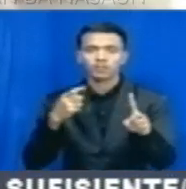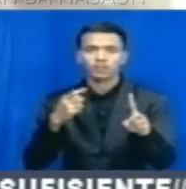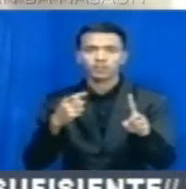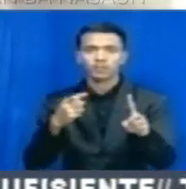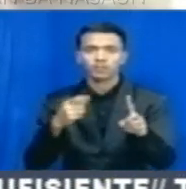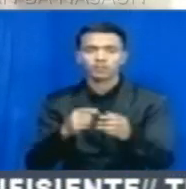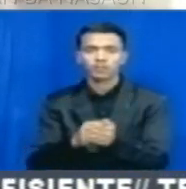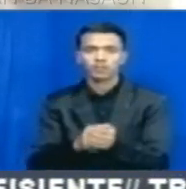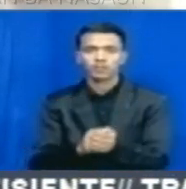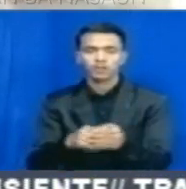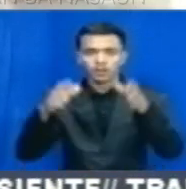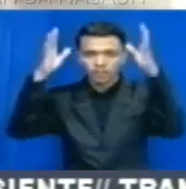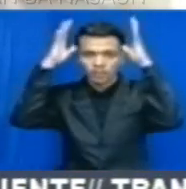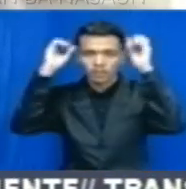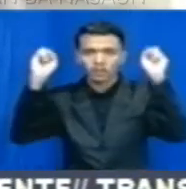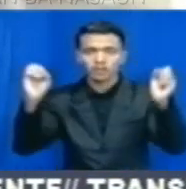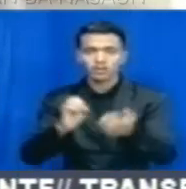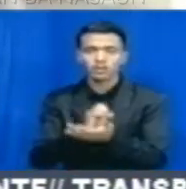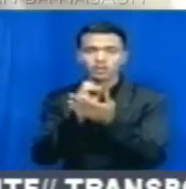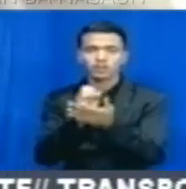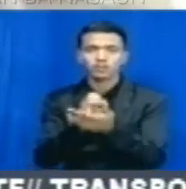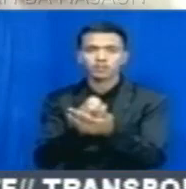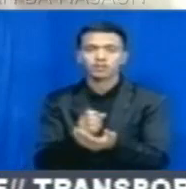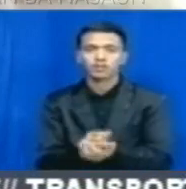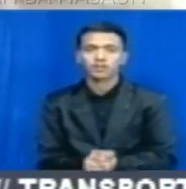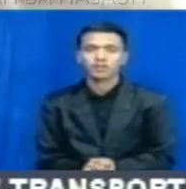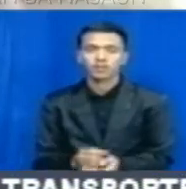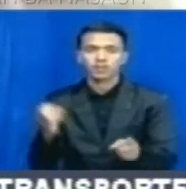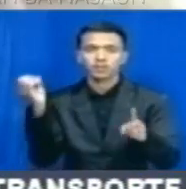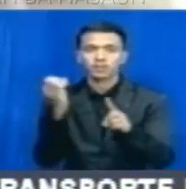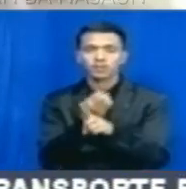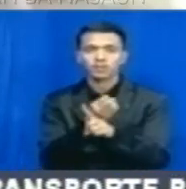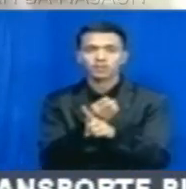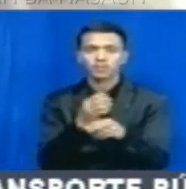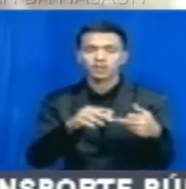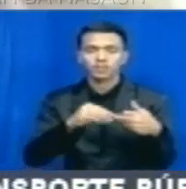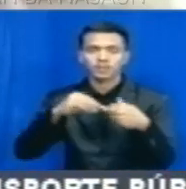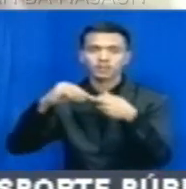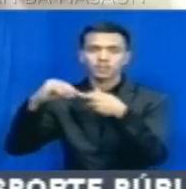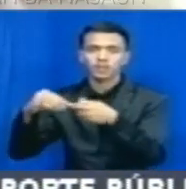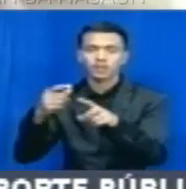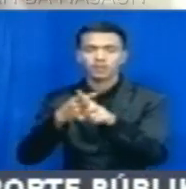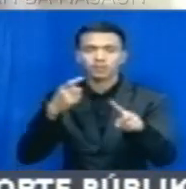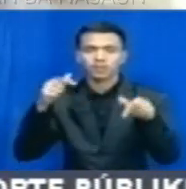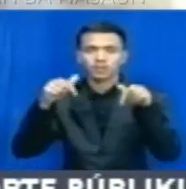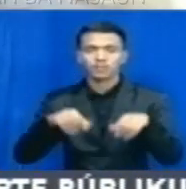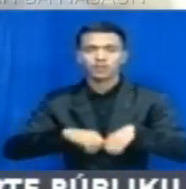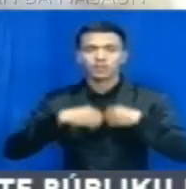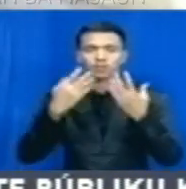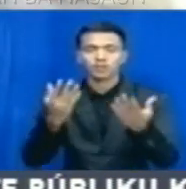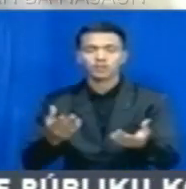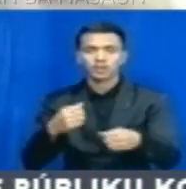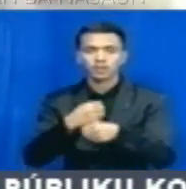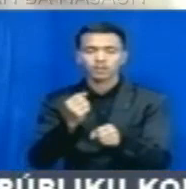gebe presidente autoridade nian ba iha lotas de pescas. Objetivo principal husi edanema coinsa